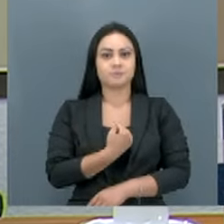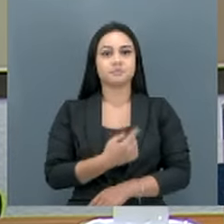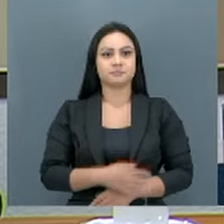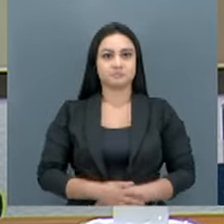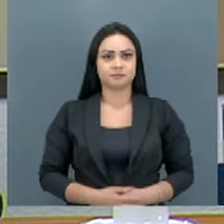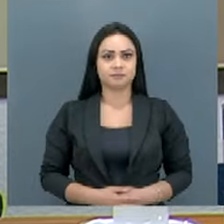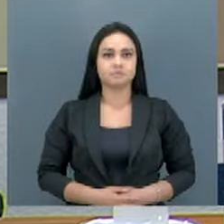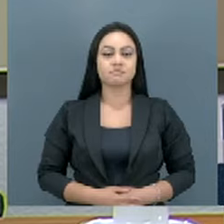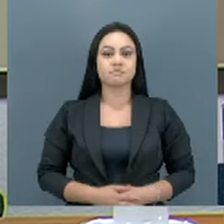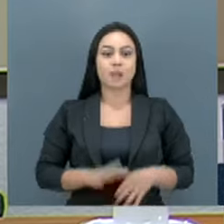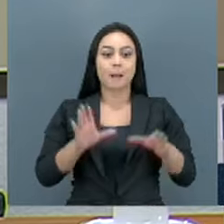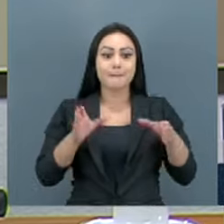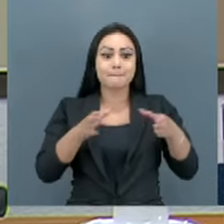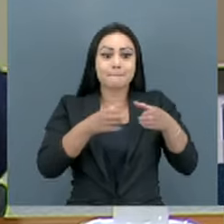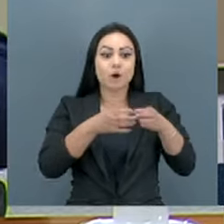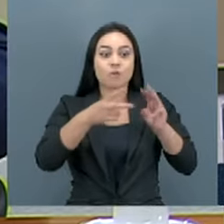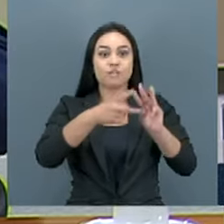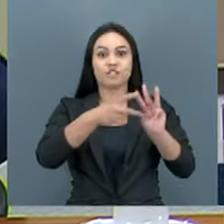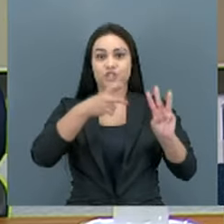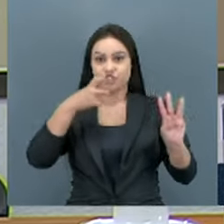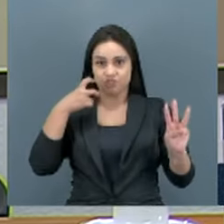os povos indígenas,